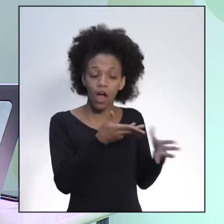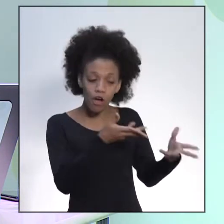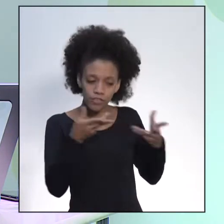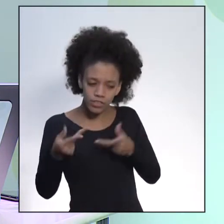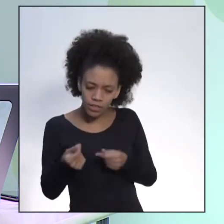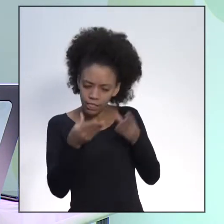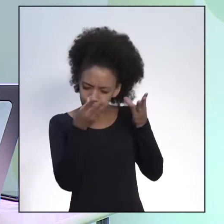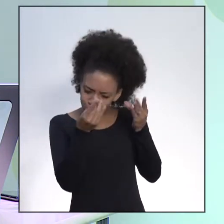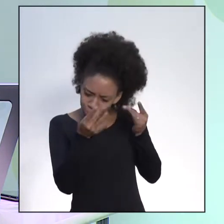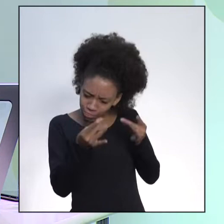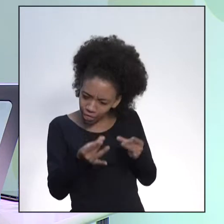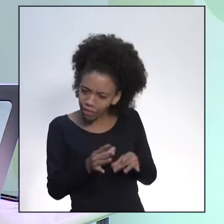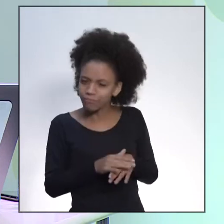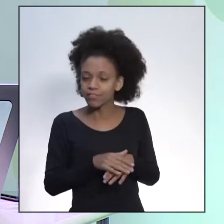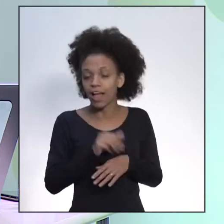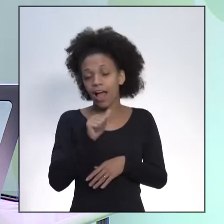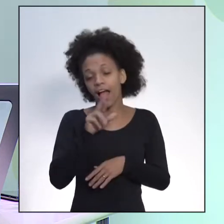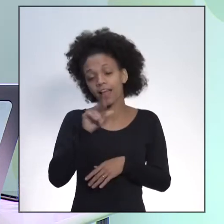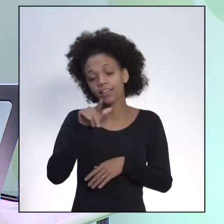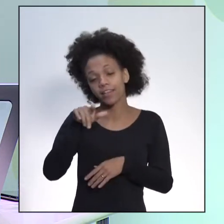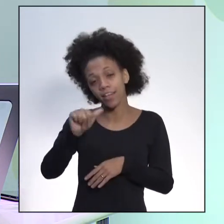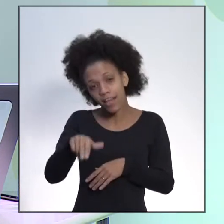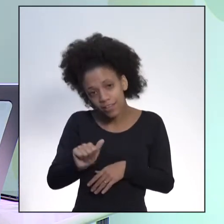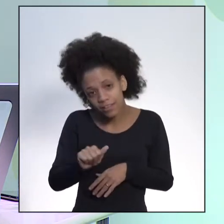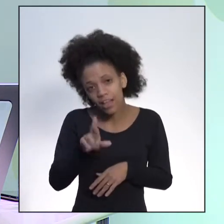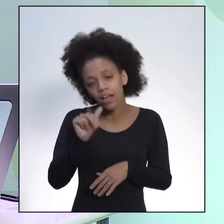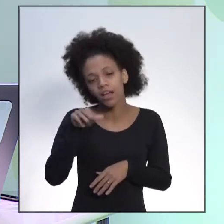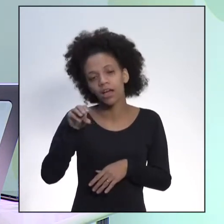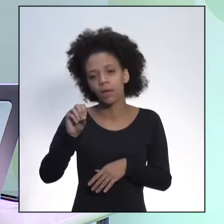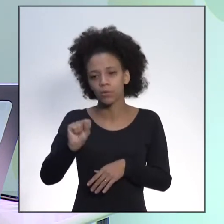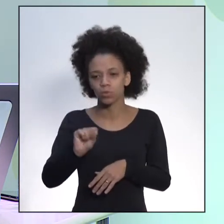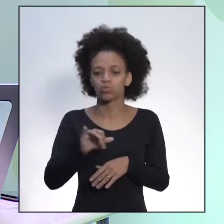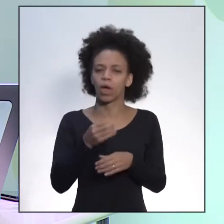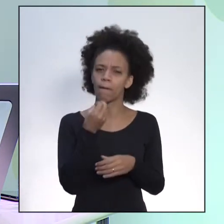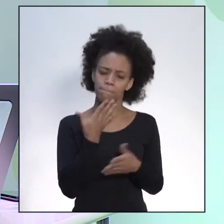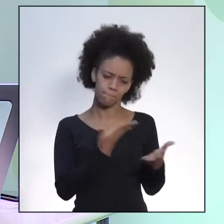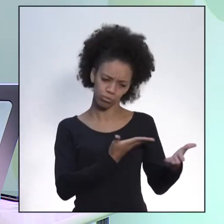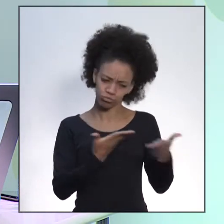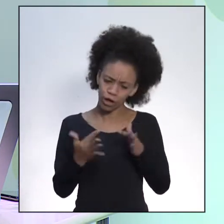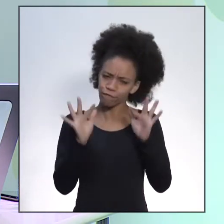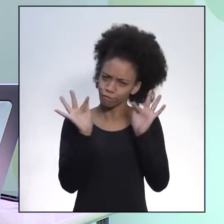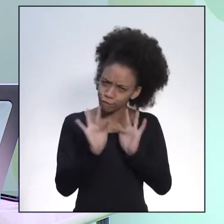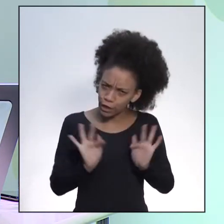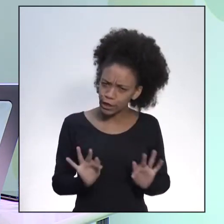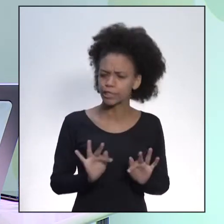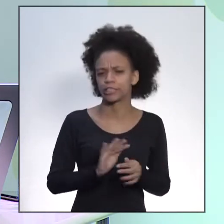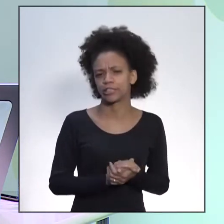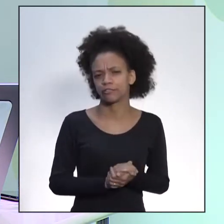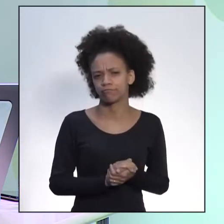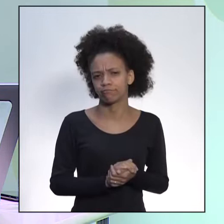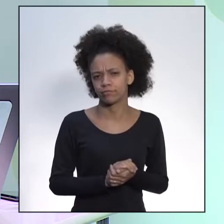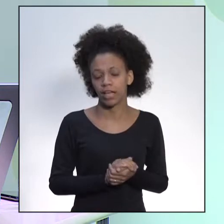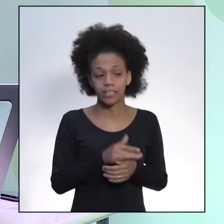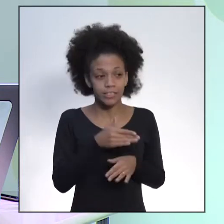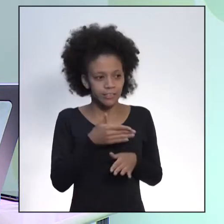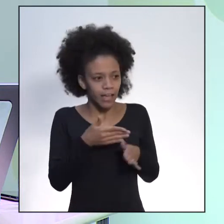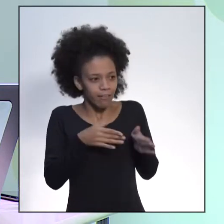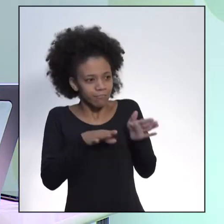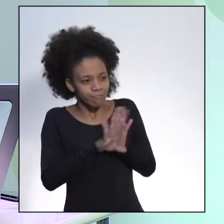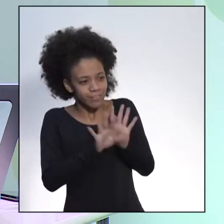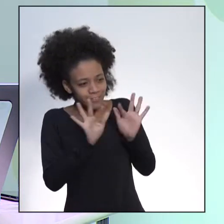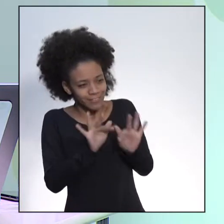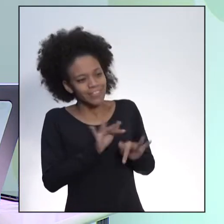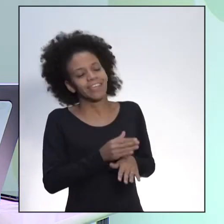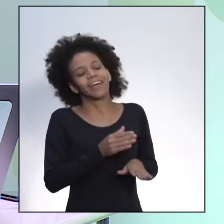convidadíssima, especialista, Adriana Ramos. Seja muito bem-vinda. A gente está muito feliz, eu estou muito feliz de até que, enfim, gravar com